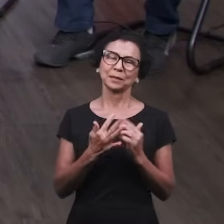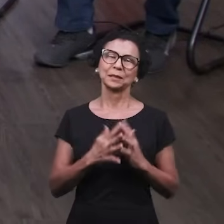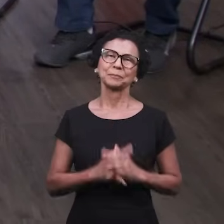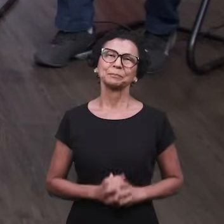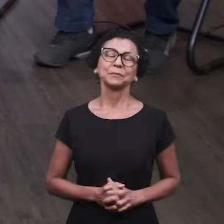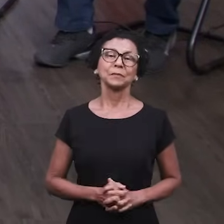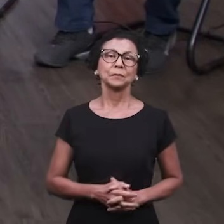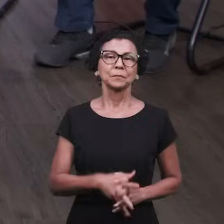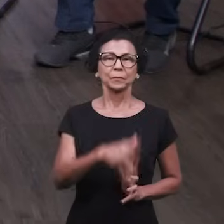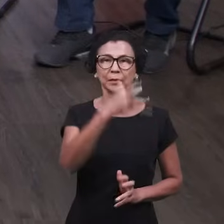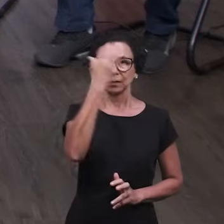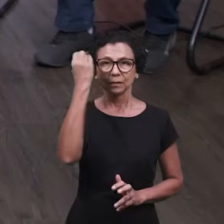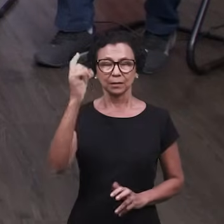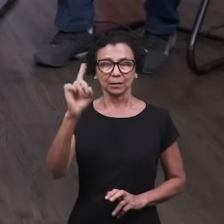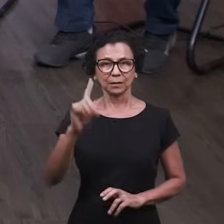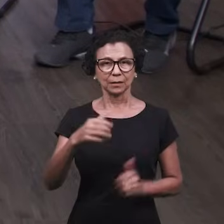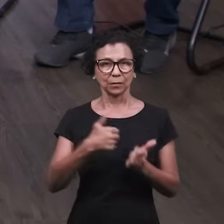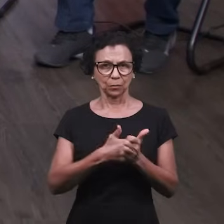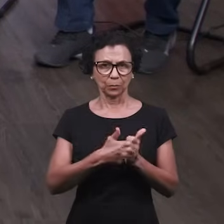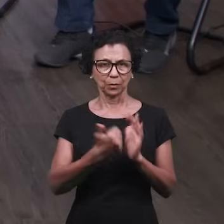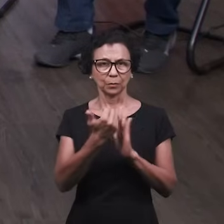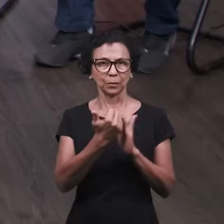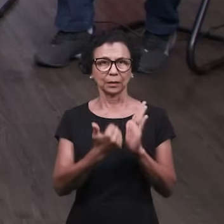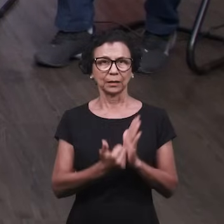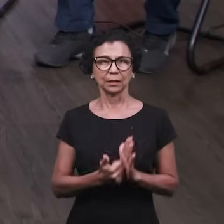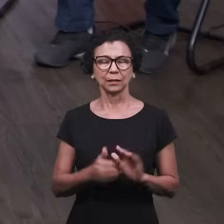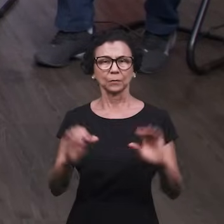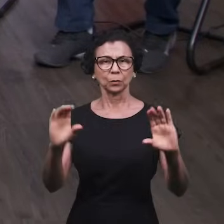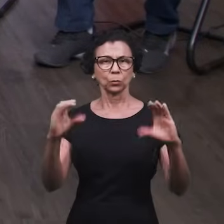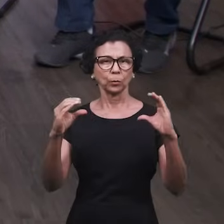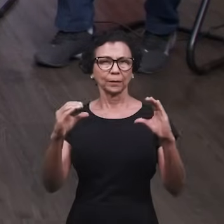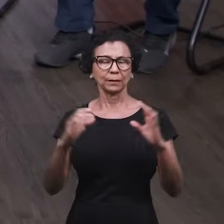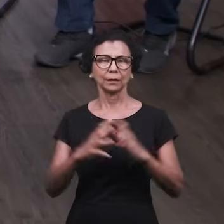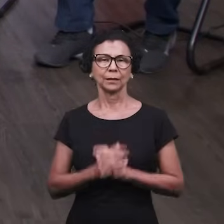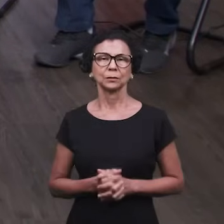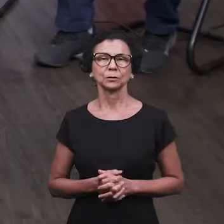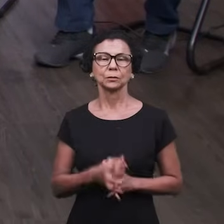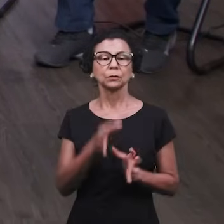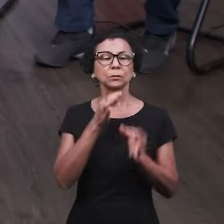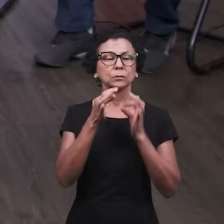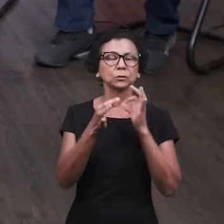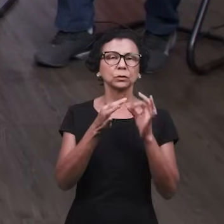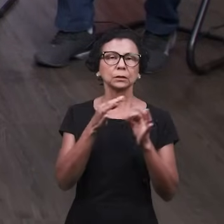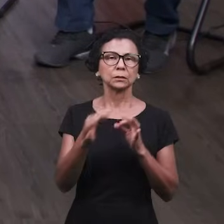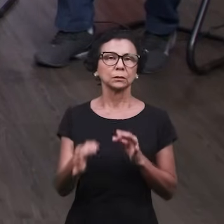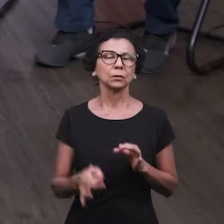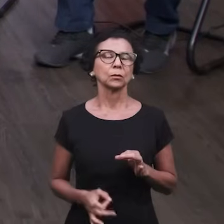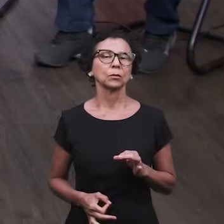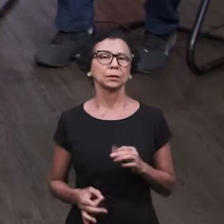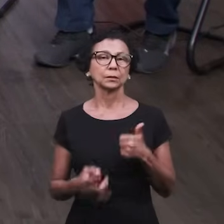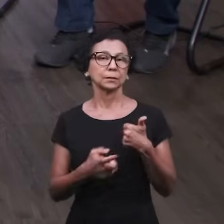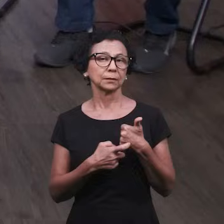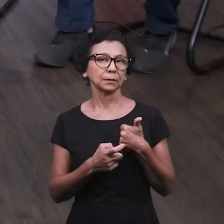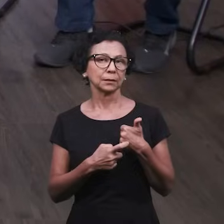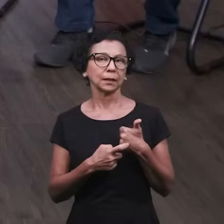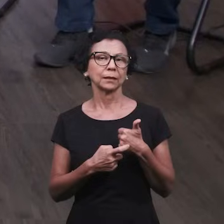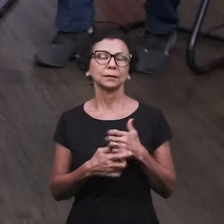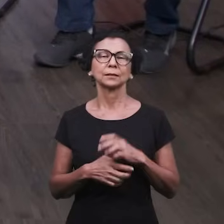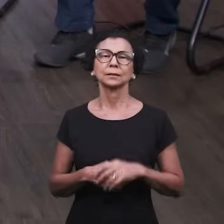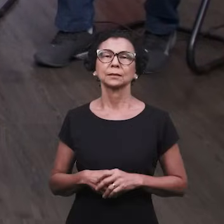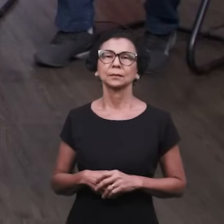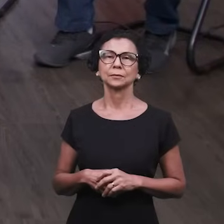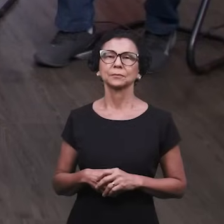sua família e toda a sua vida. Não se esqueça, acompanhou o programa? Deixe aqui o comentário, sugestões, não deixe de dar o seu